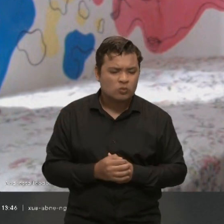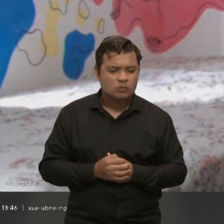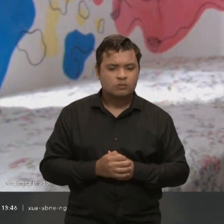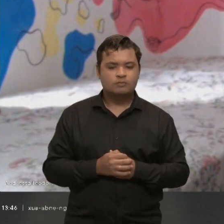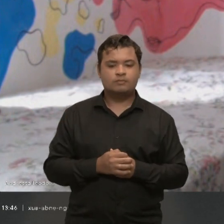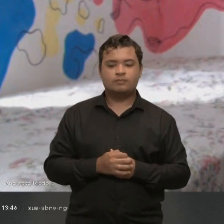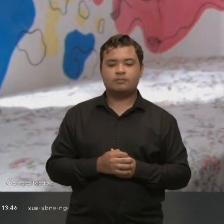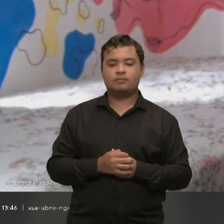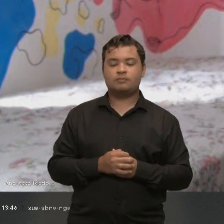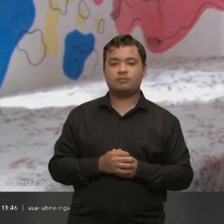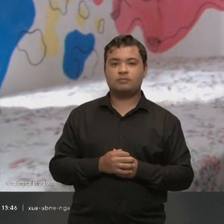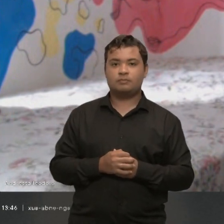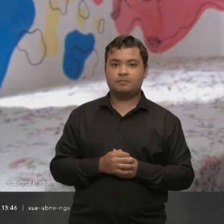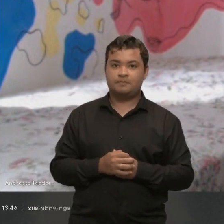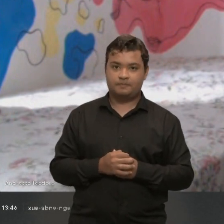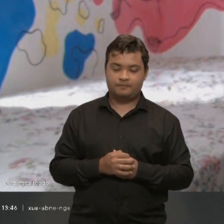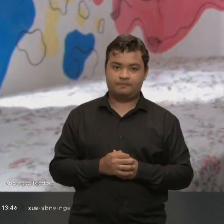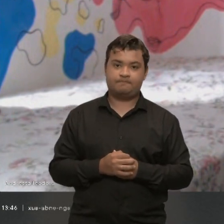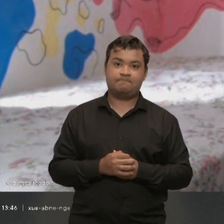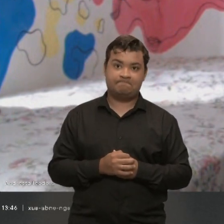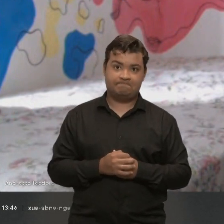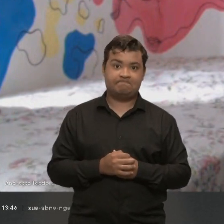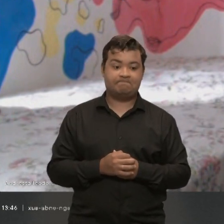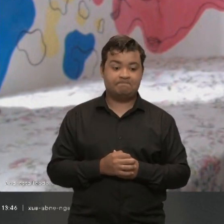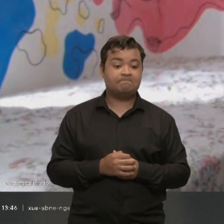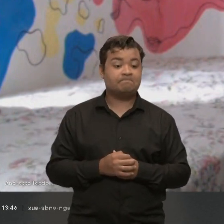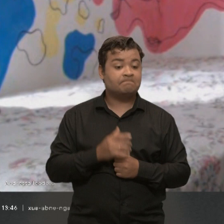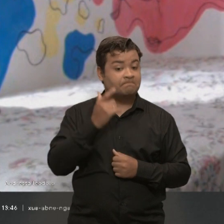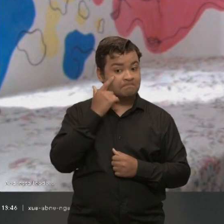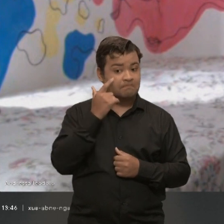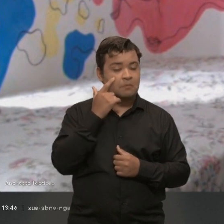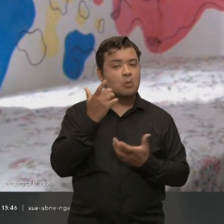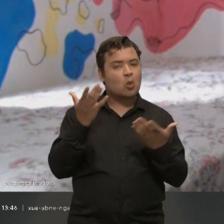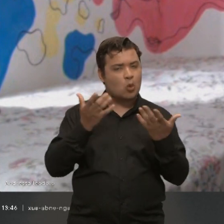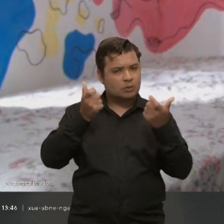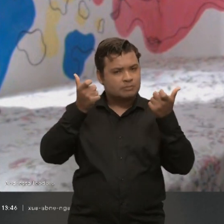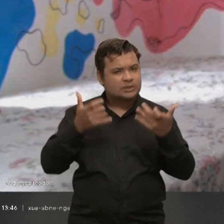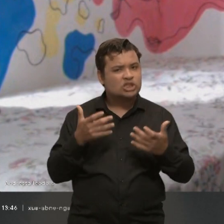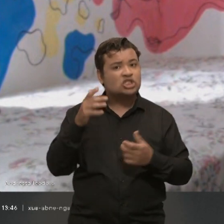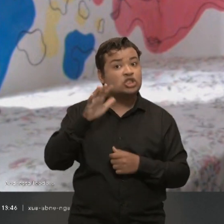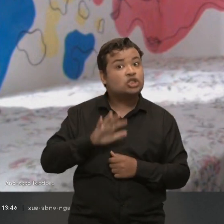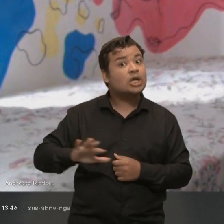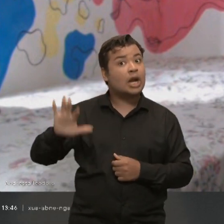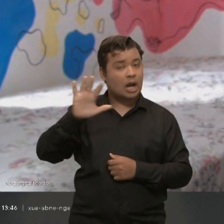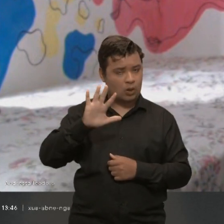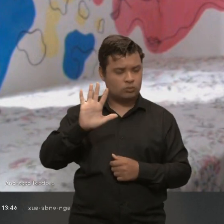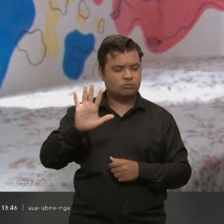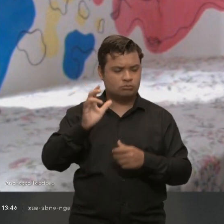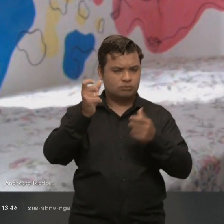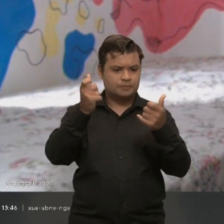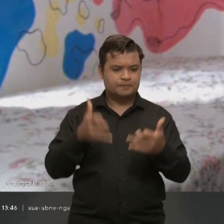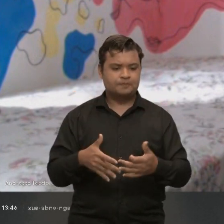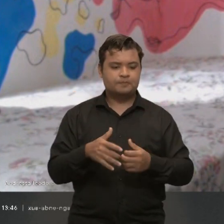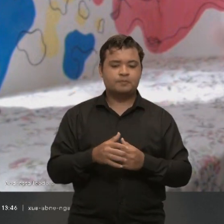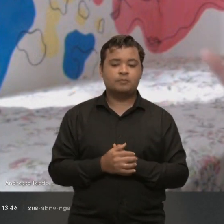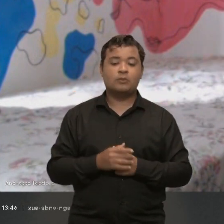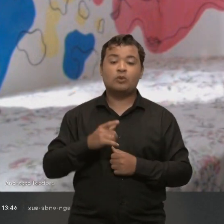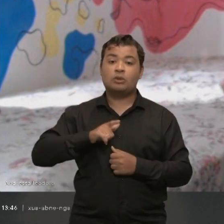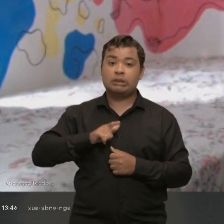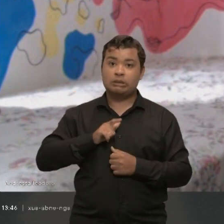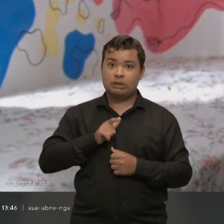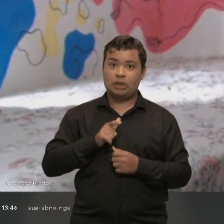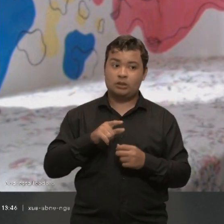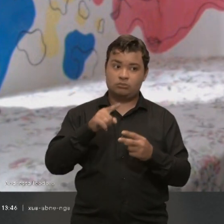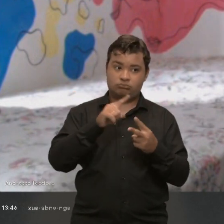Olha, hoje a gente já, falando de uma forma geral, hoje a gente já tem os 2 tipos de